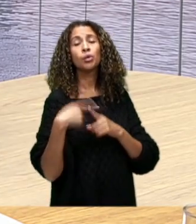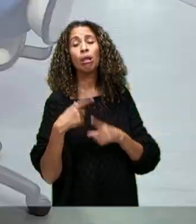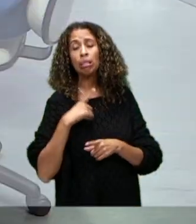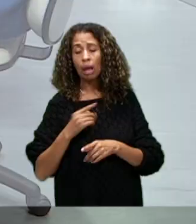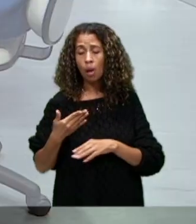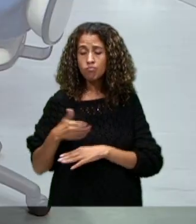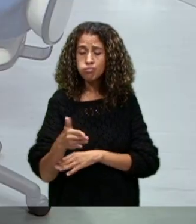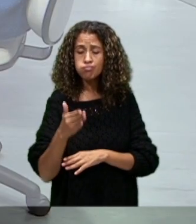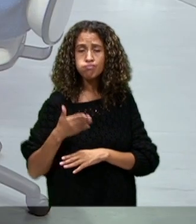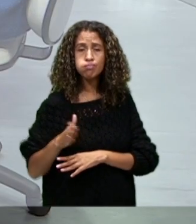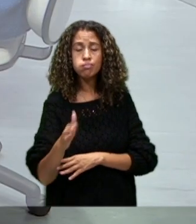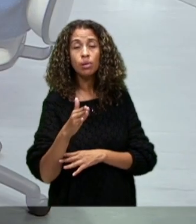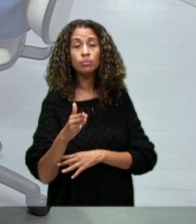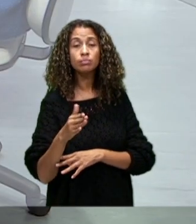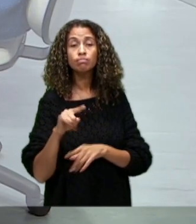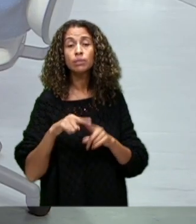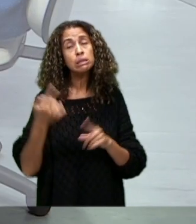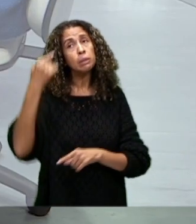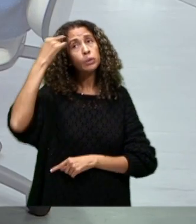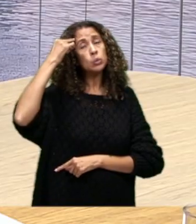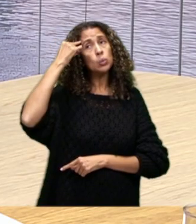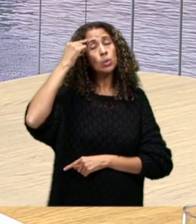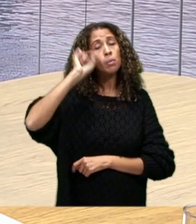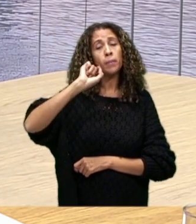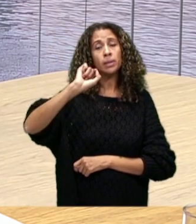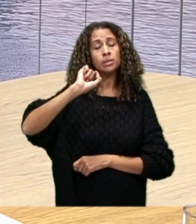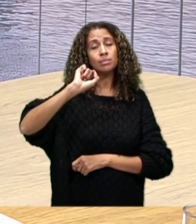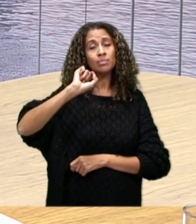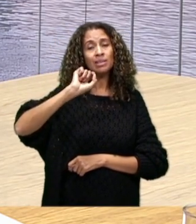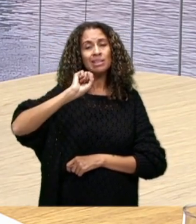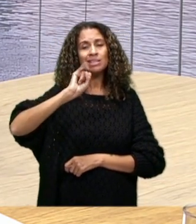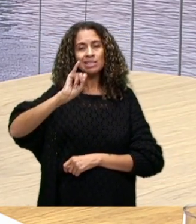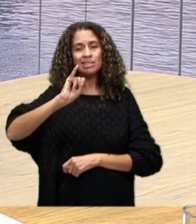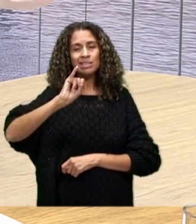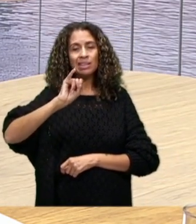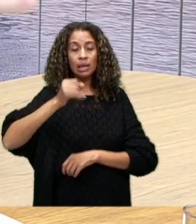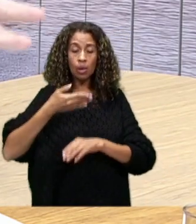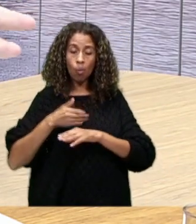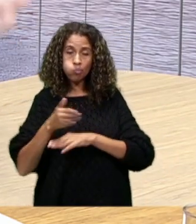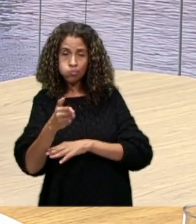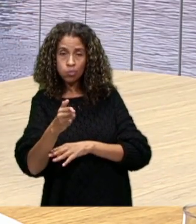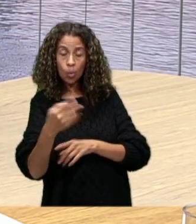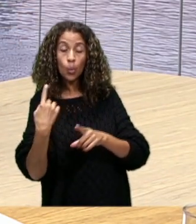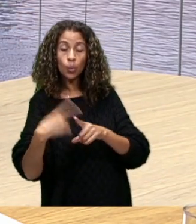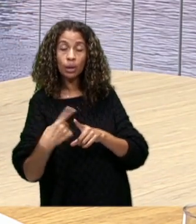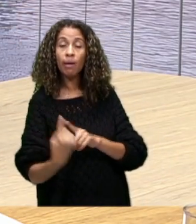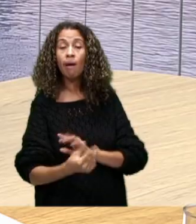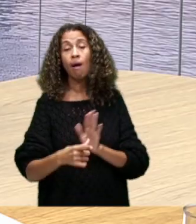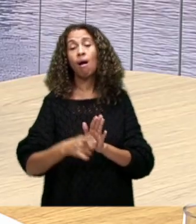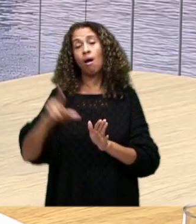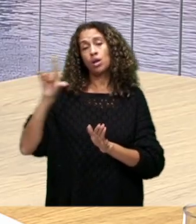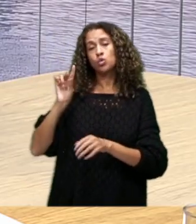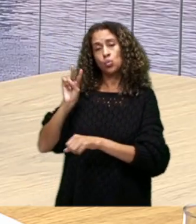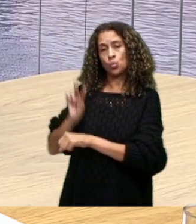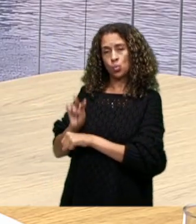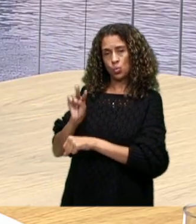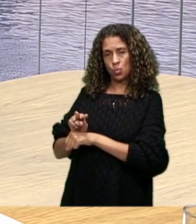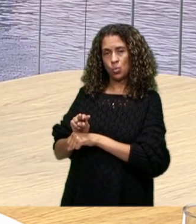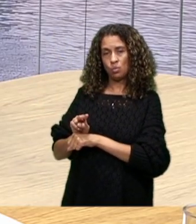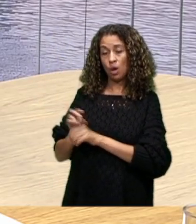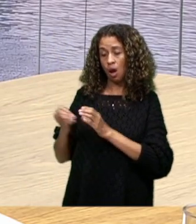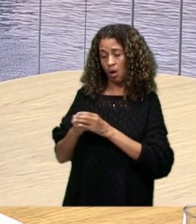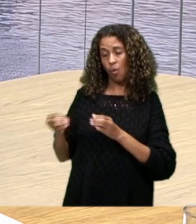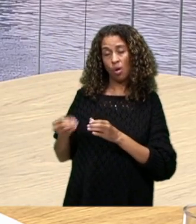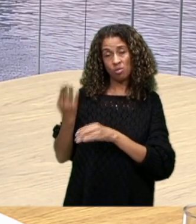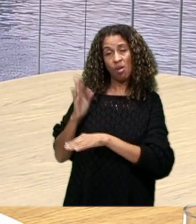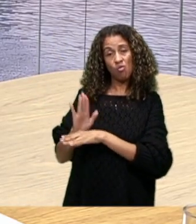tem um monte de peixe. Mas a pessoa não para pensar que, será que só não tem esse monte de peixe hoje porque lá atrás foi feita uma cota e